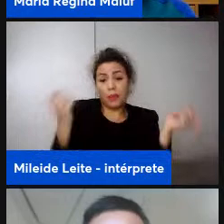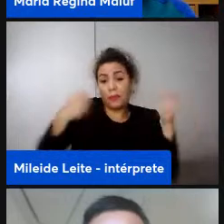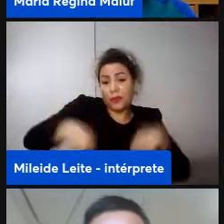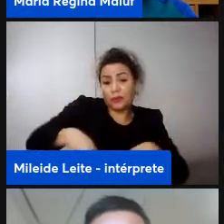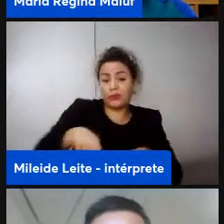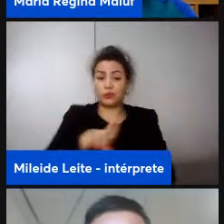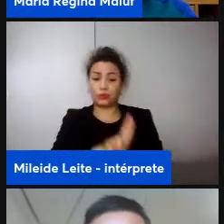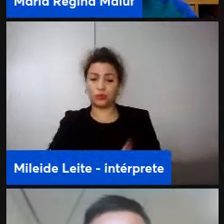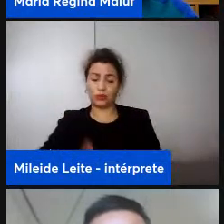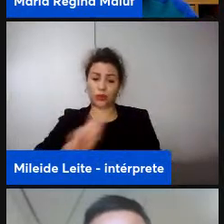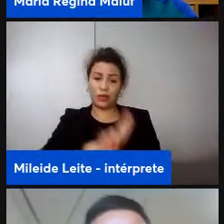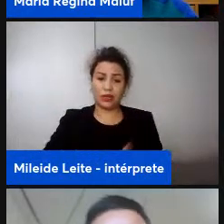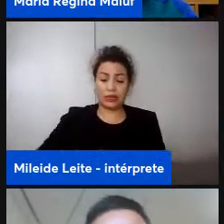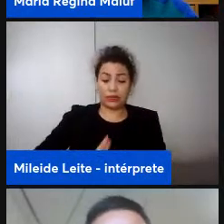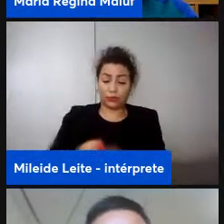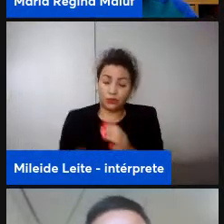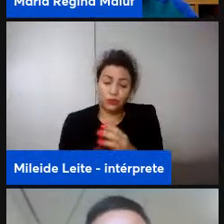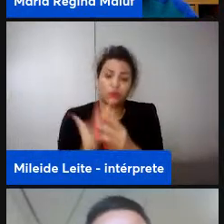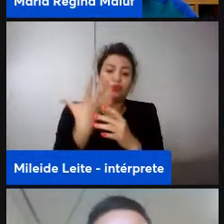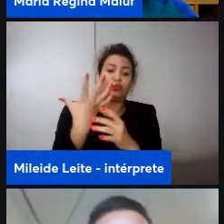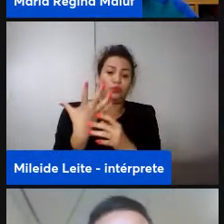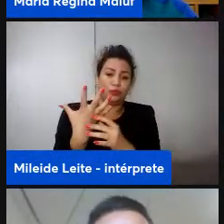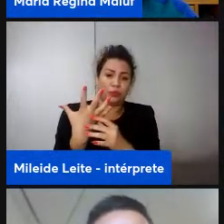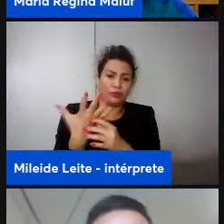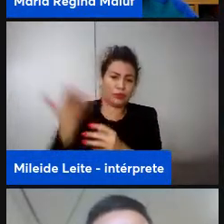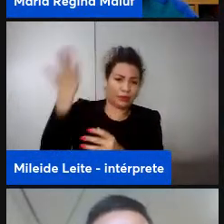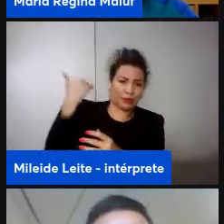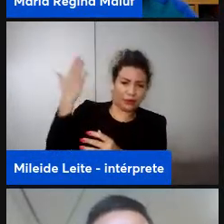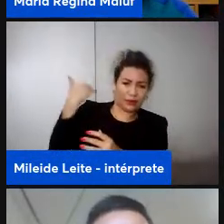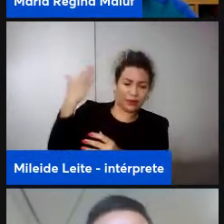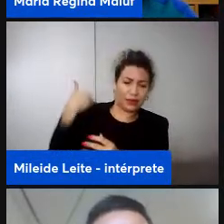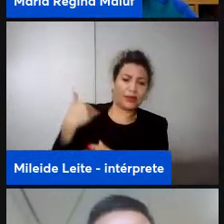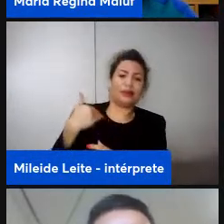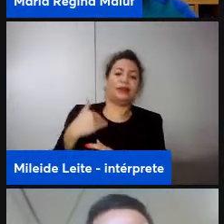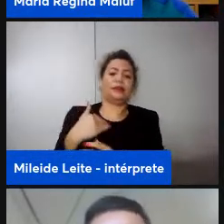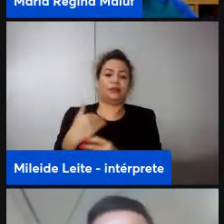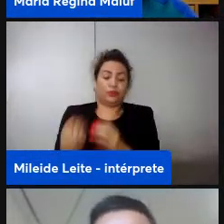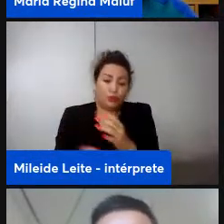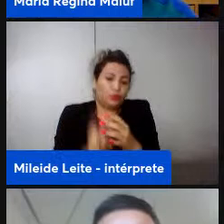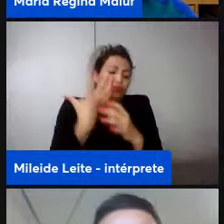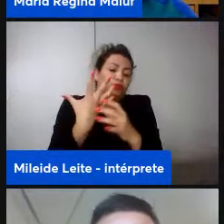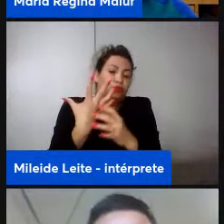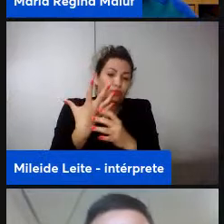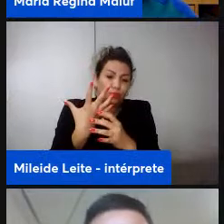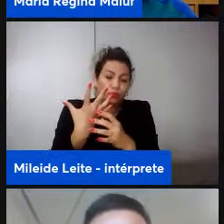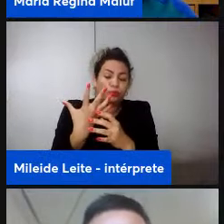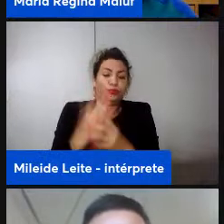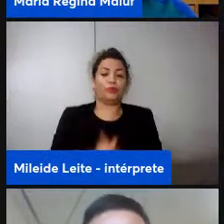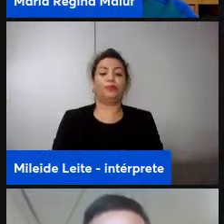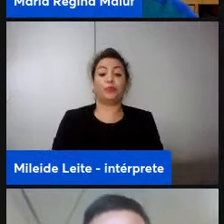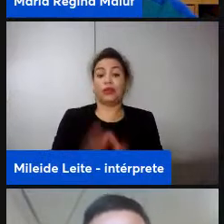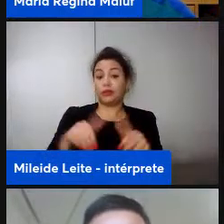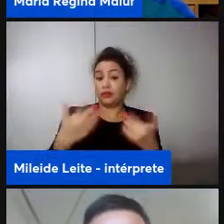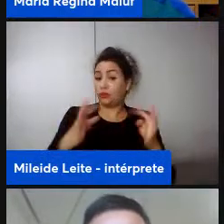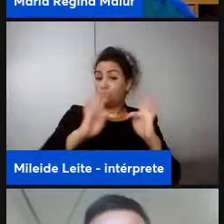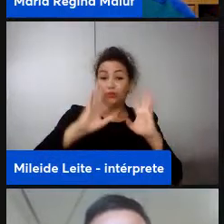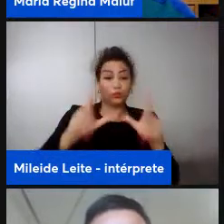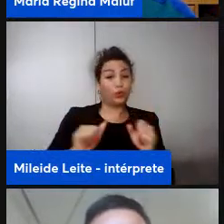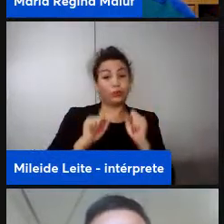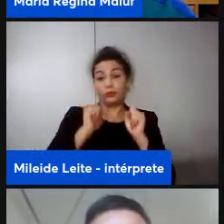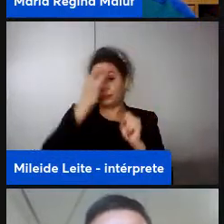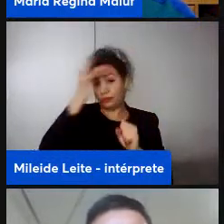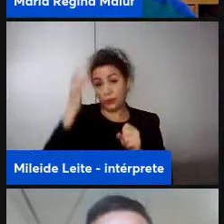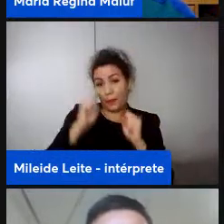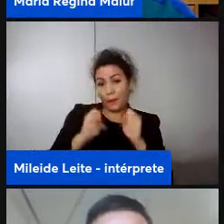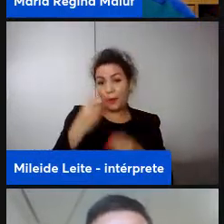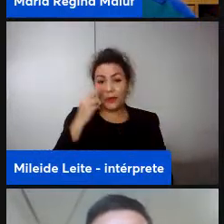aplicação. Ela nasceu assim, né? Lá com a Islama Kazako, ela nasceu assim. Então, todos podem vir, que